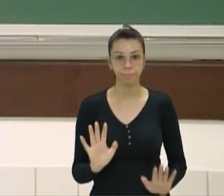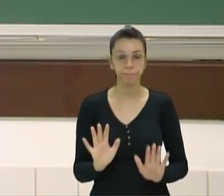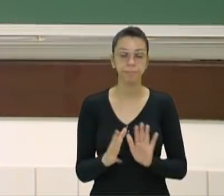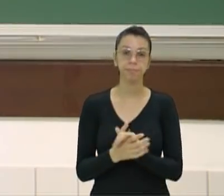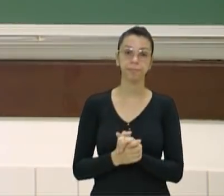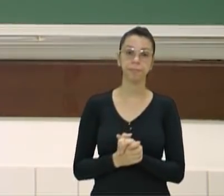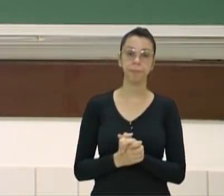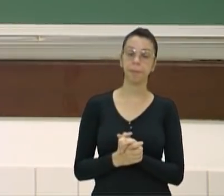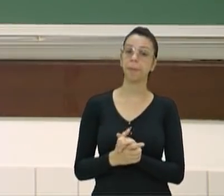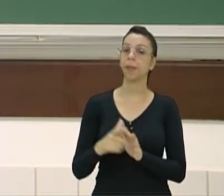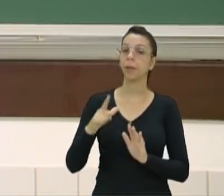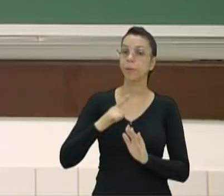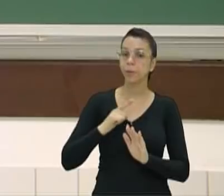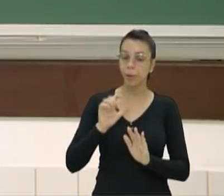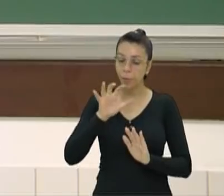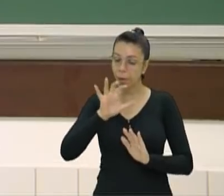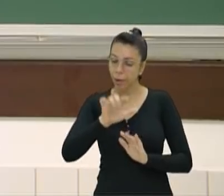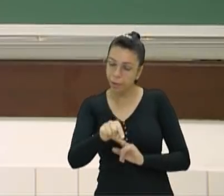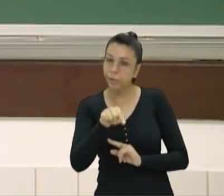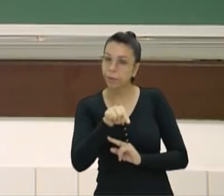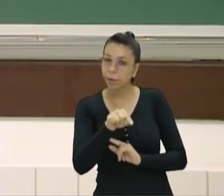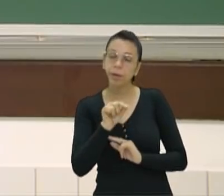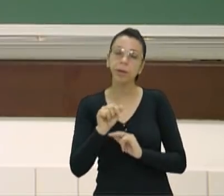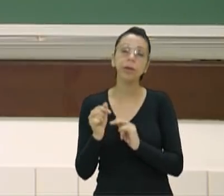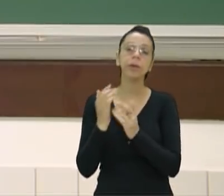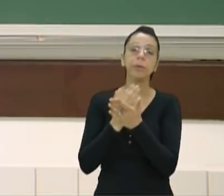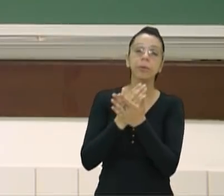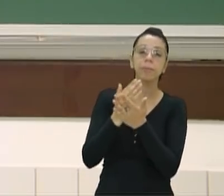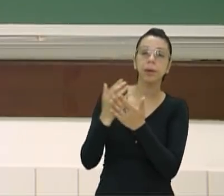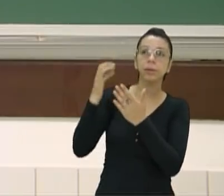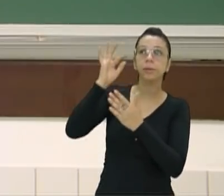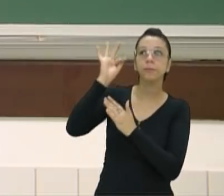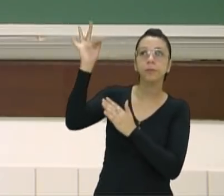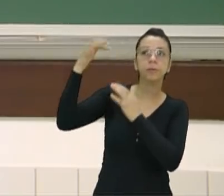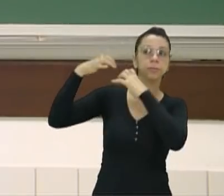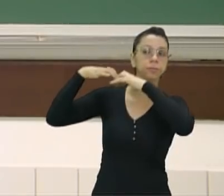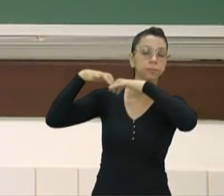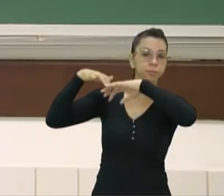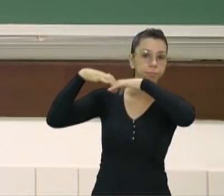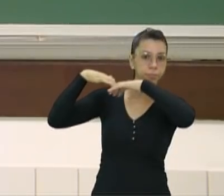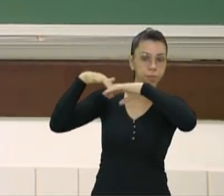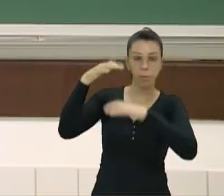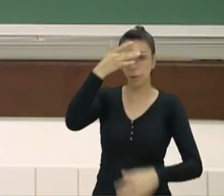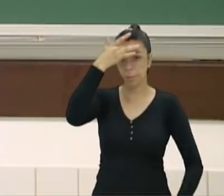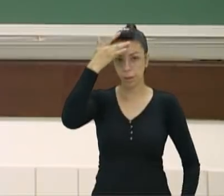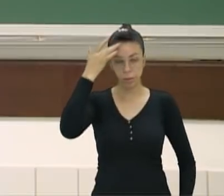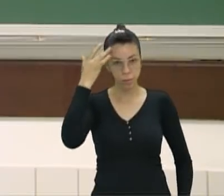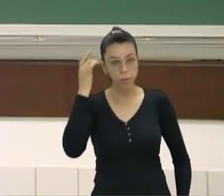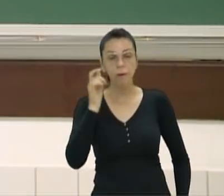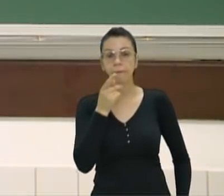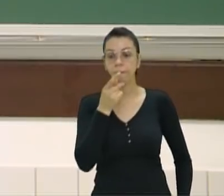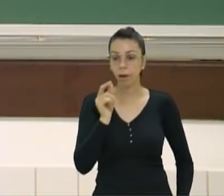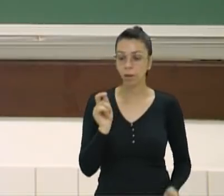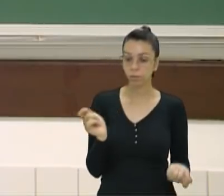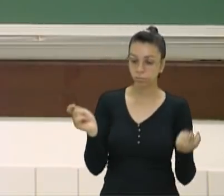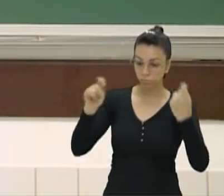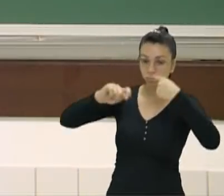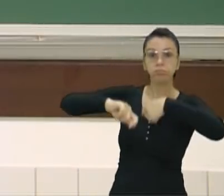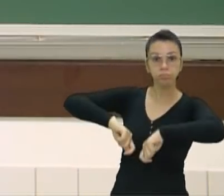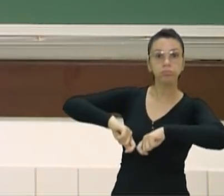uma grande reflexão na história da filosofia. Entre aqueles que diziam que é possível sim conhecer, que